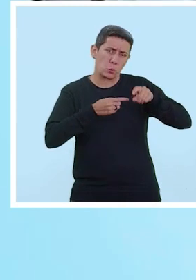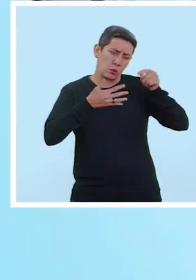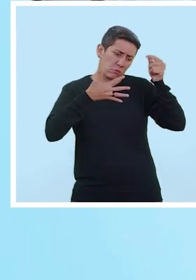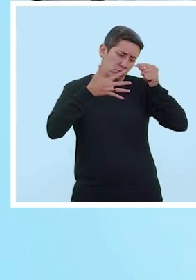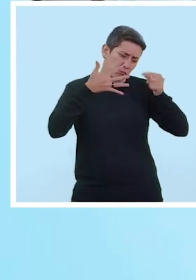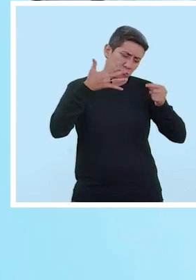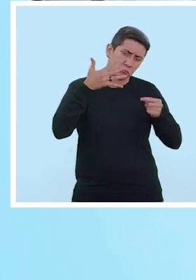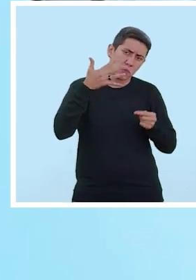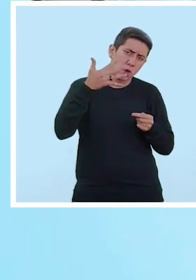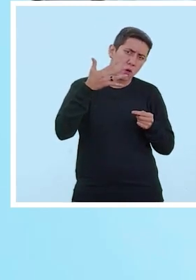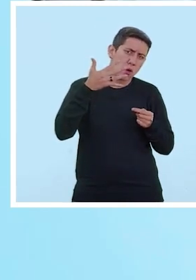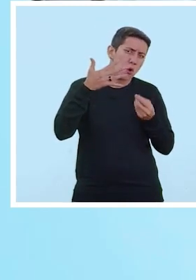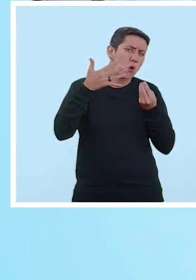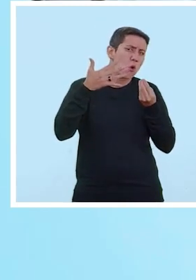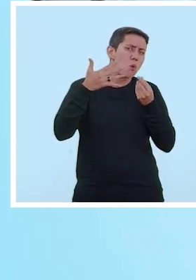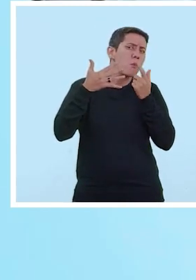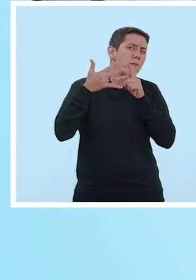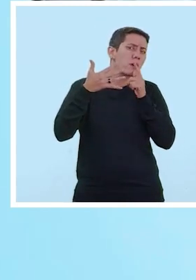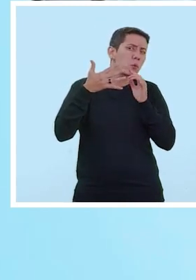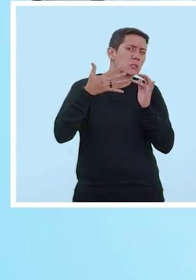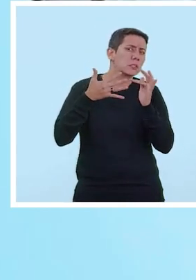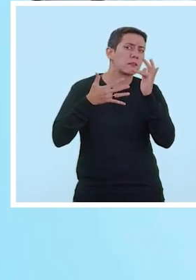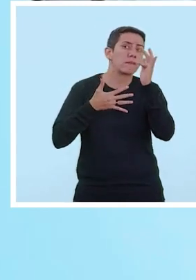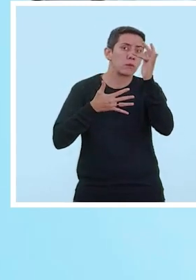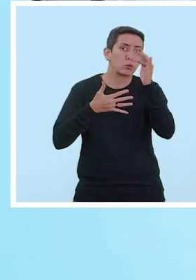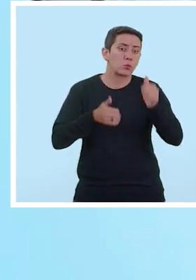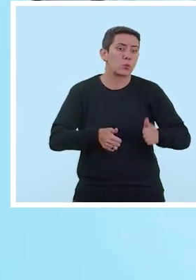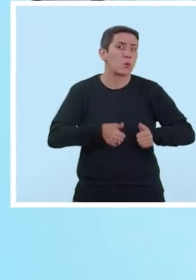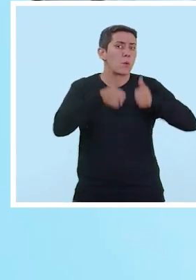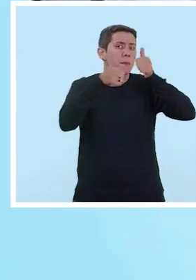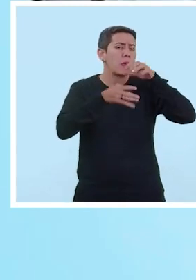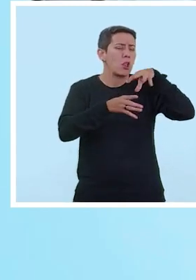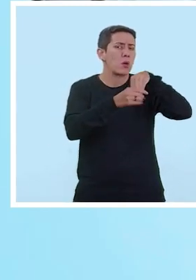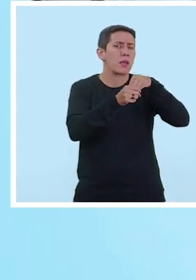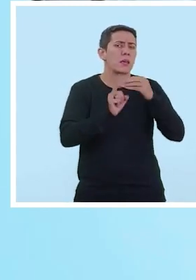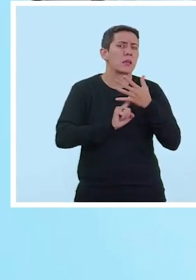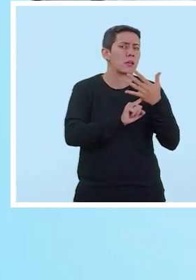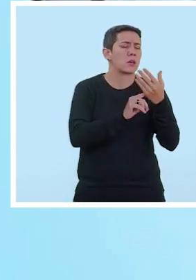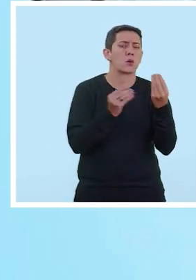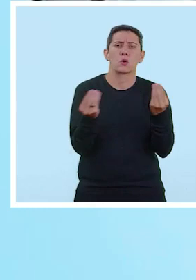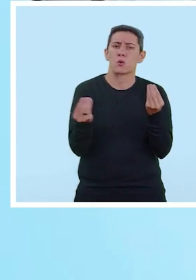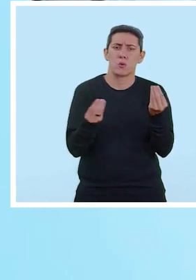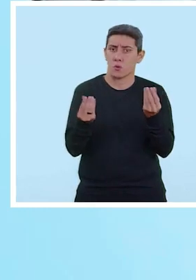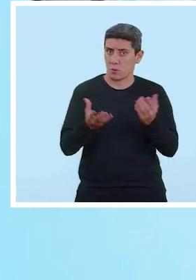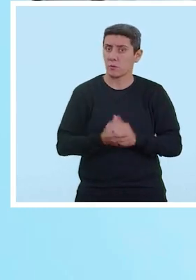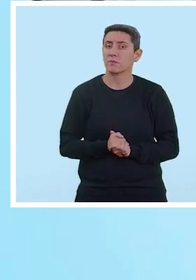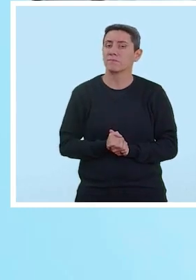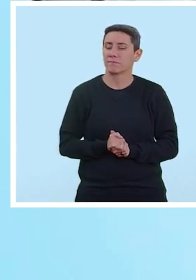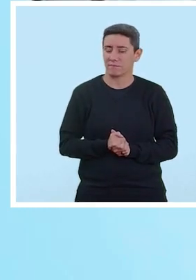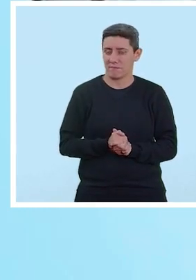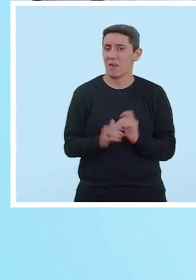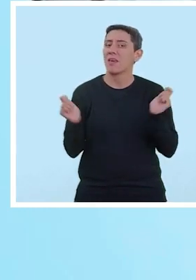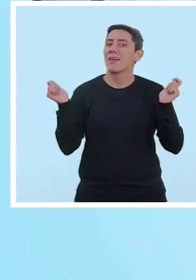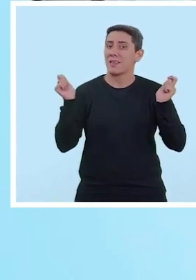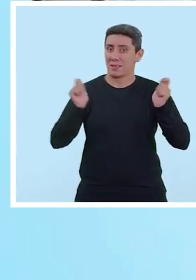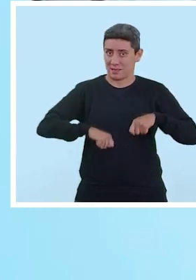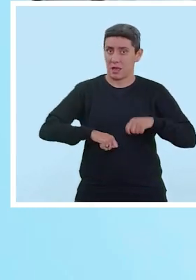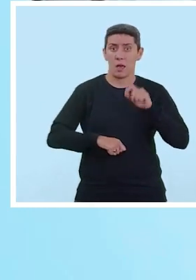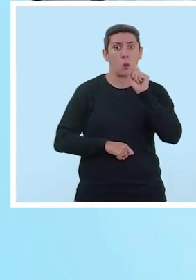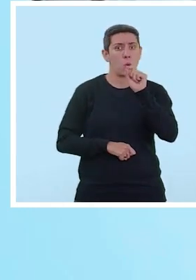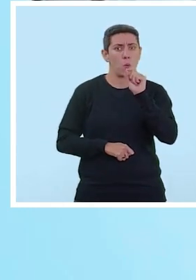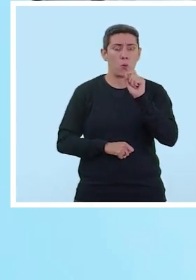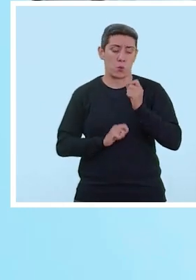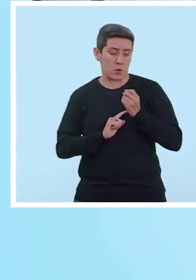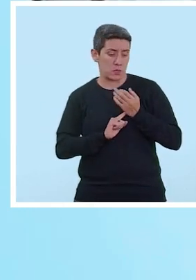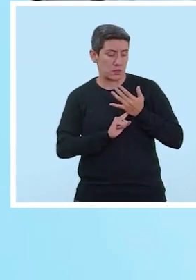como que isso vai se beneficiar com o uso da tecnologia é possível sim a ver com que a tecnologia